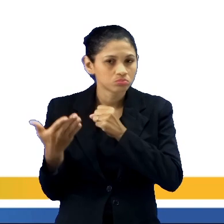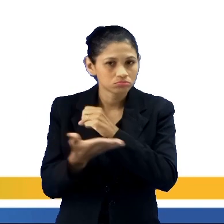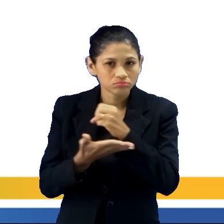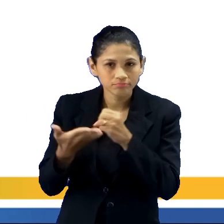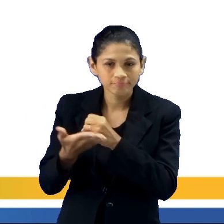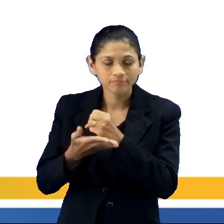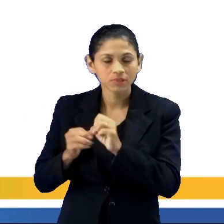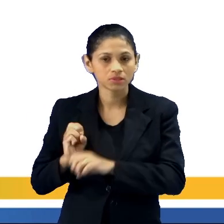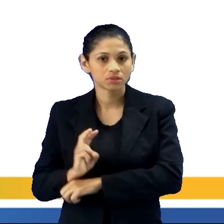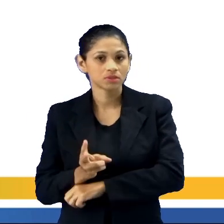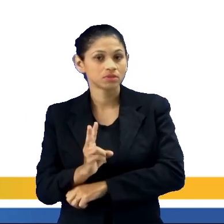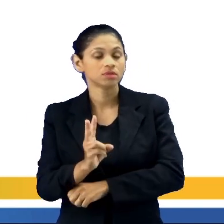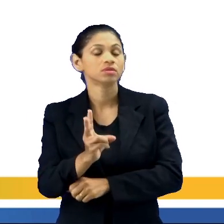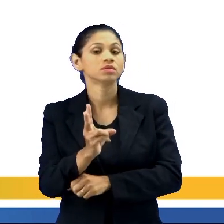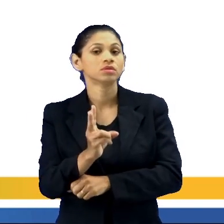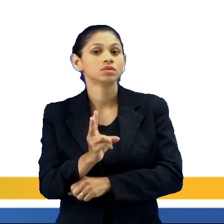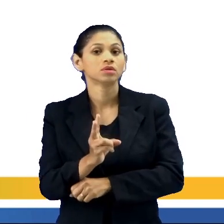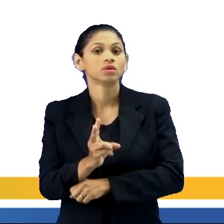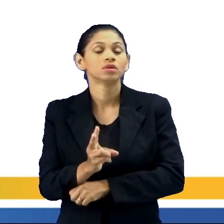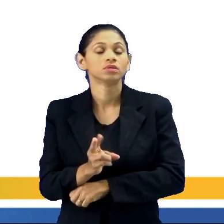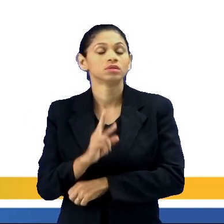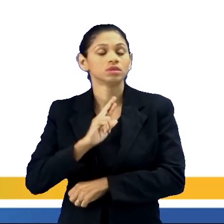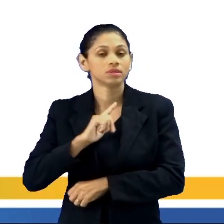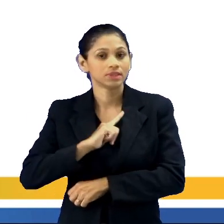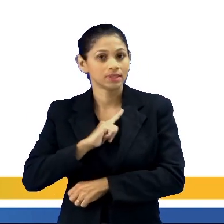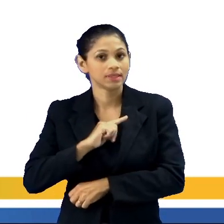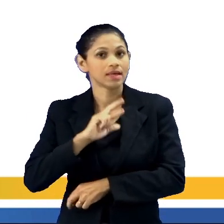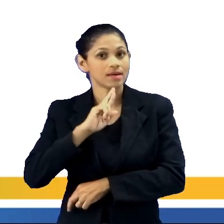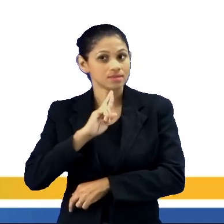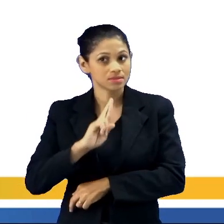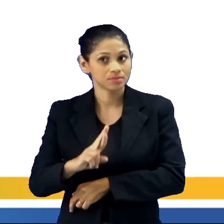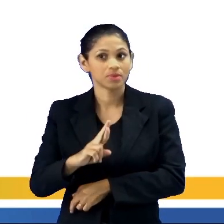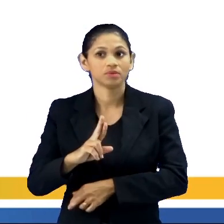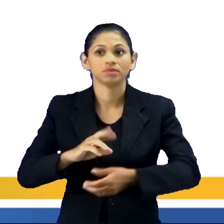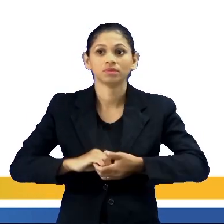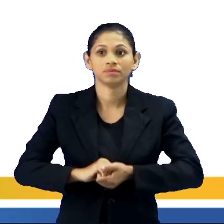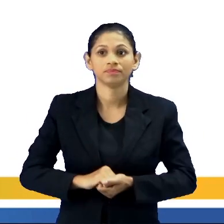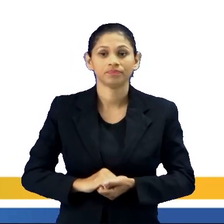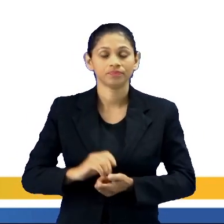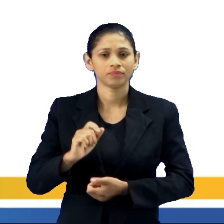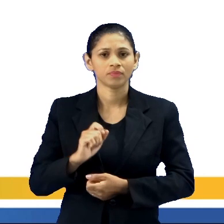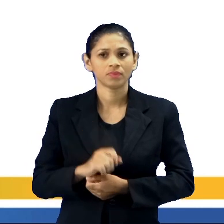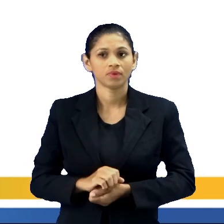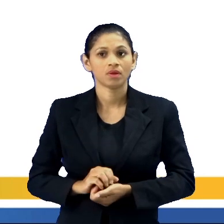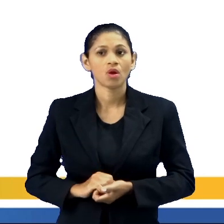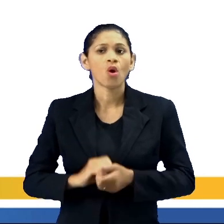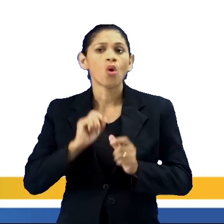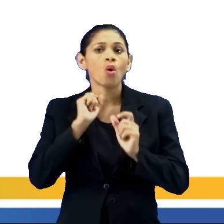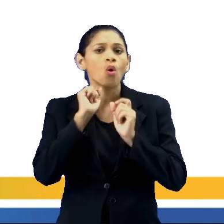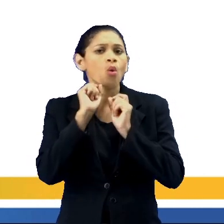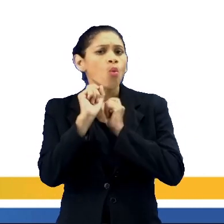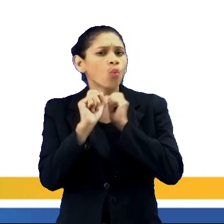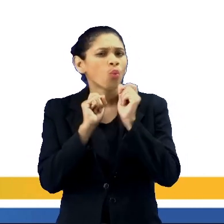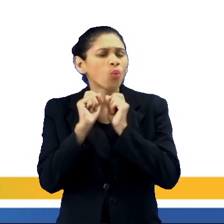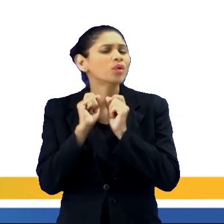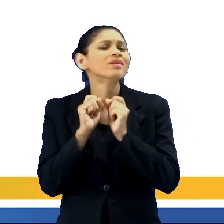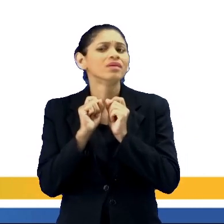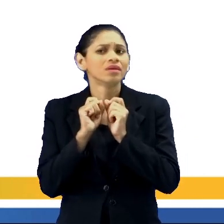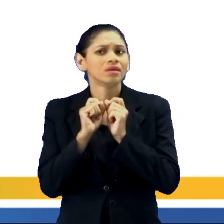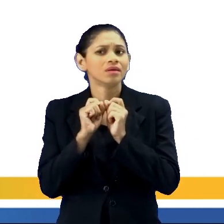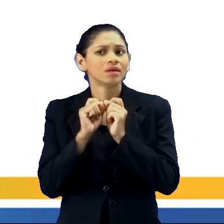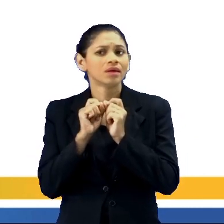na sequência, nós temos a resposta. Nós temos assim: o que é a reforma